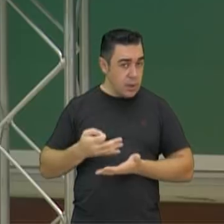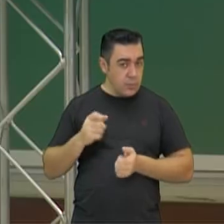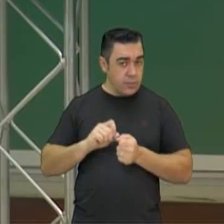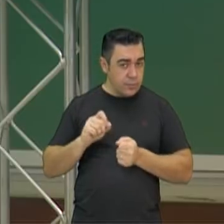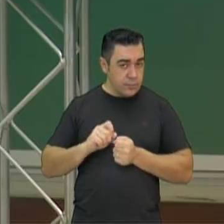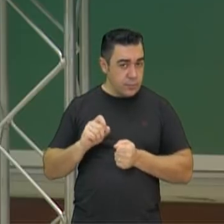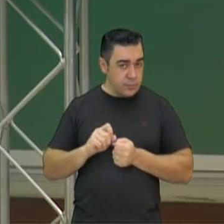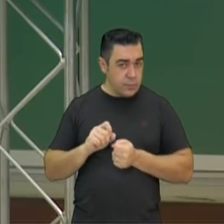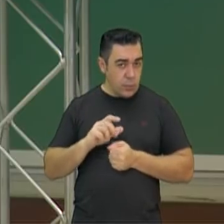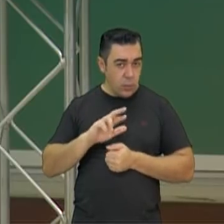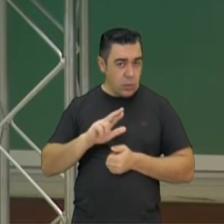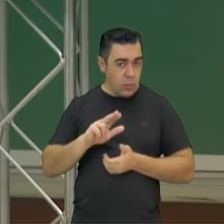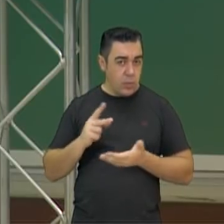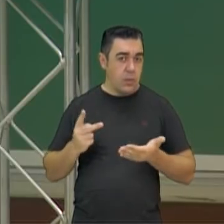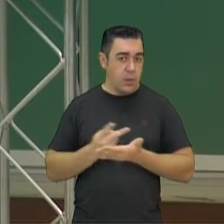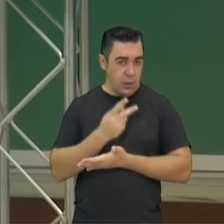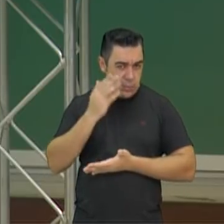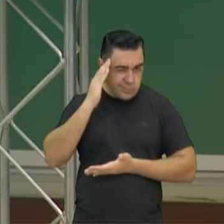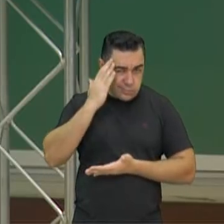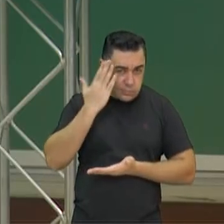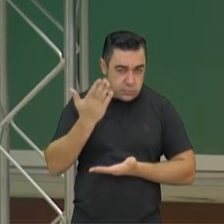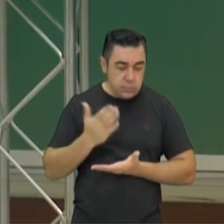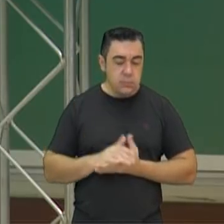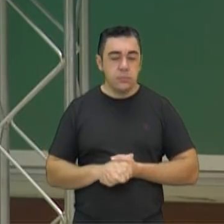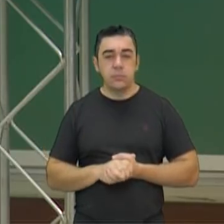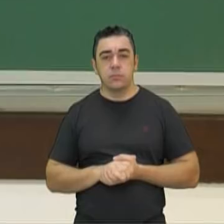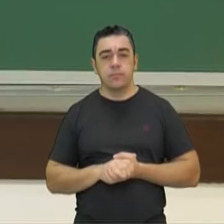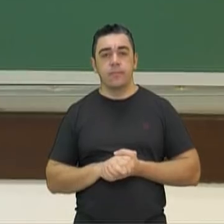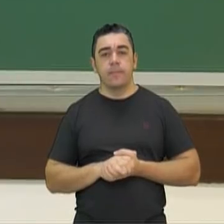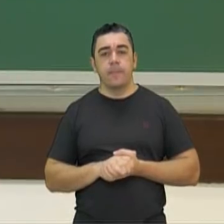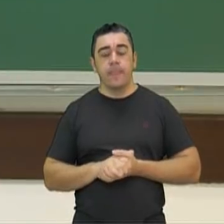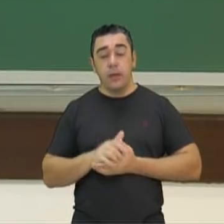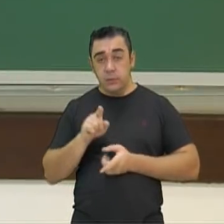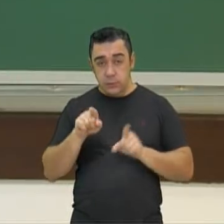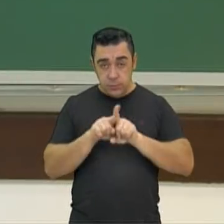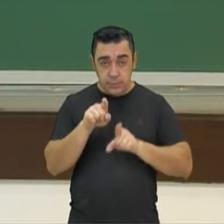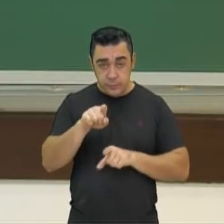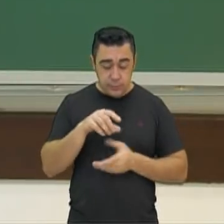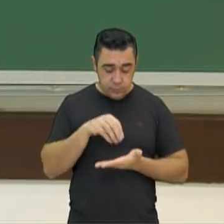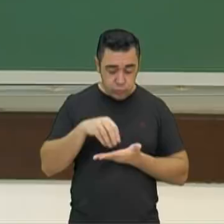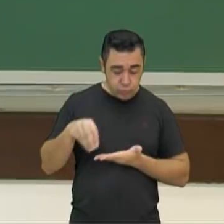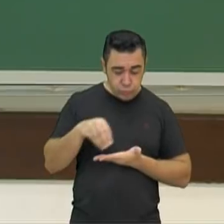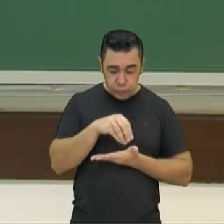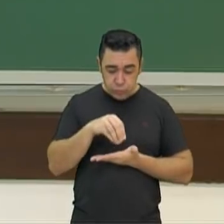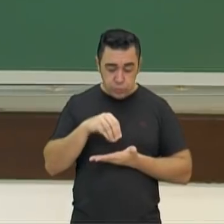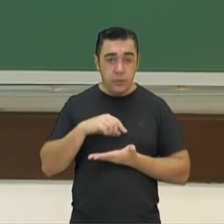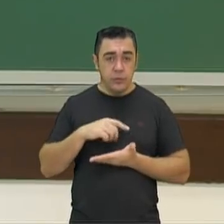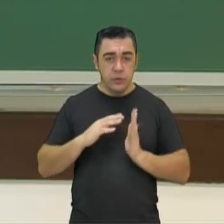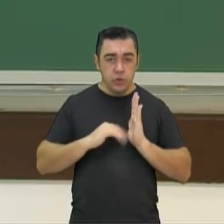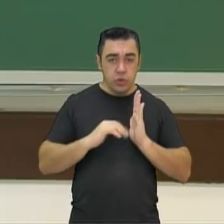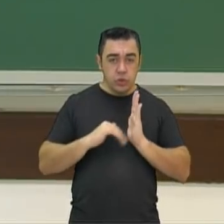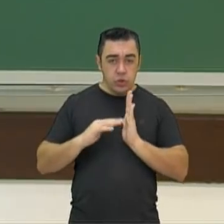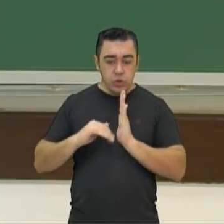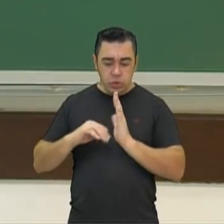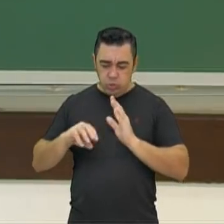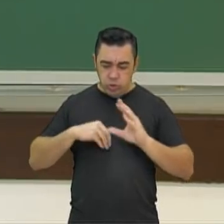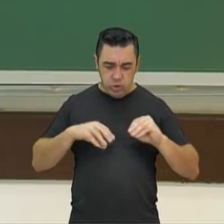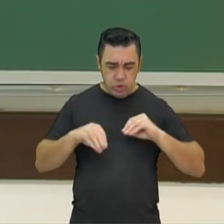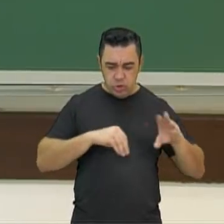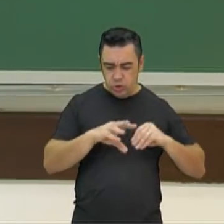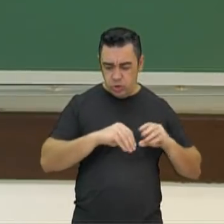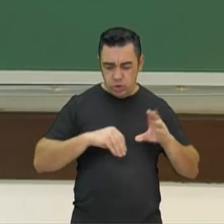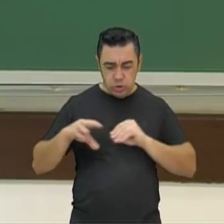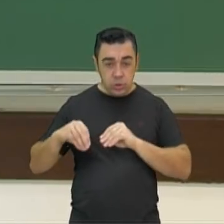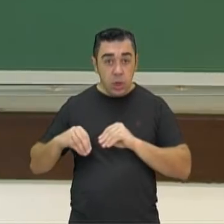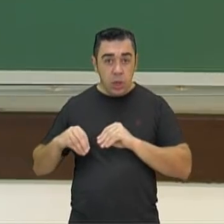nesses passos assim. Quanto menos peça no tabuleiro, vai ficando mais fácil a anotação. Mas quando está cheio o